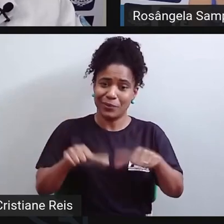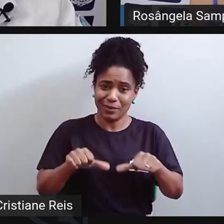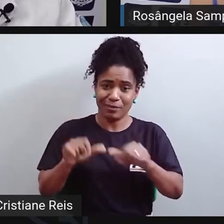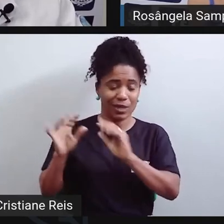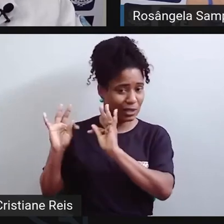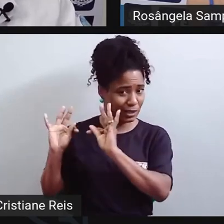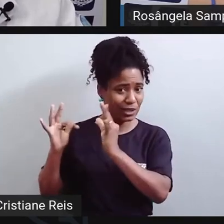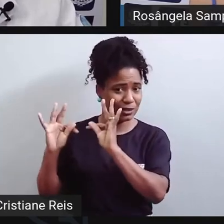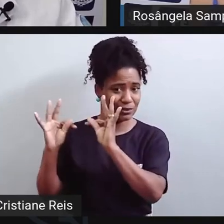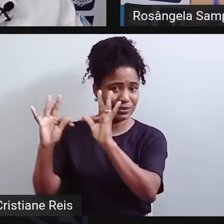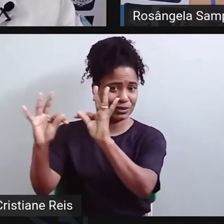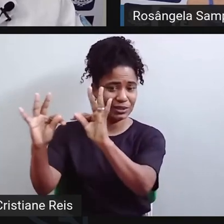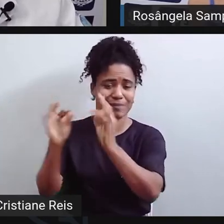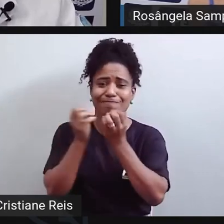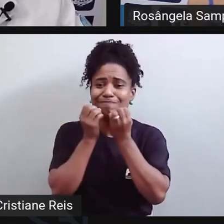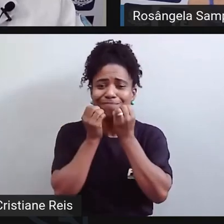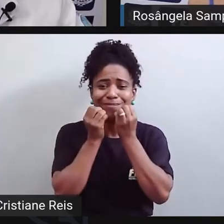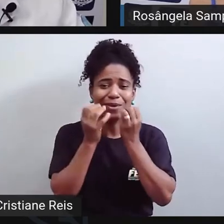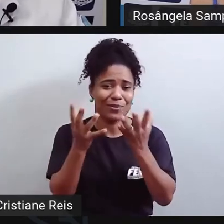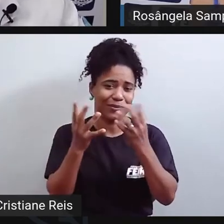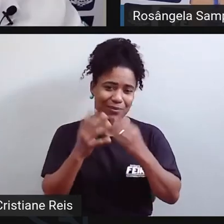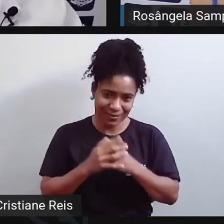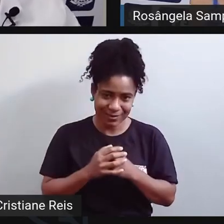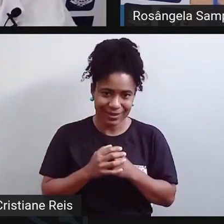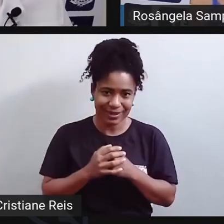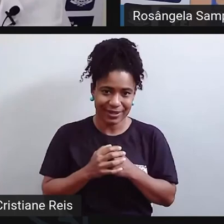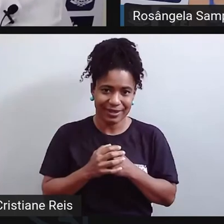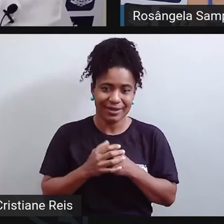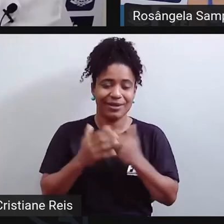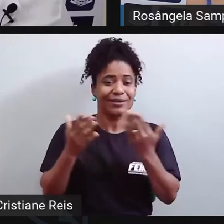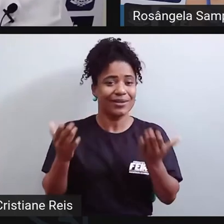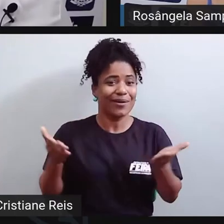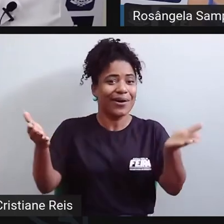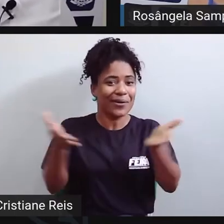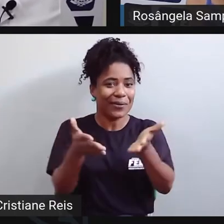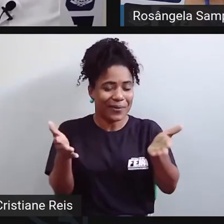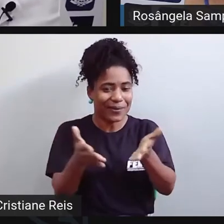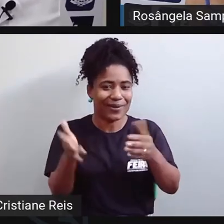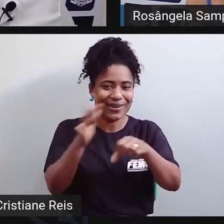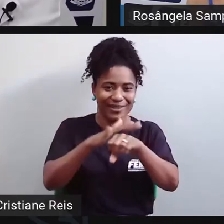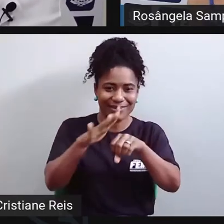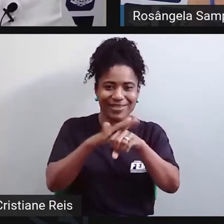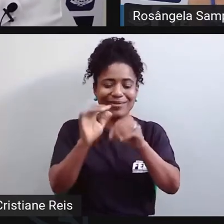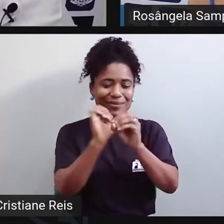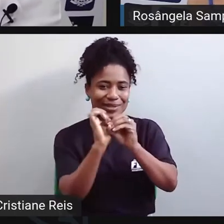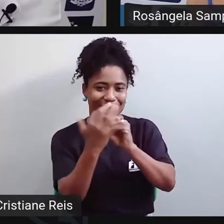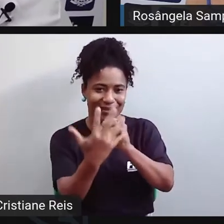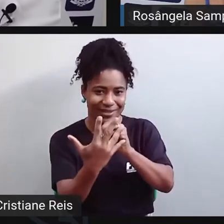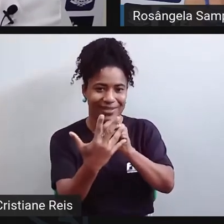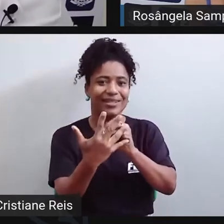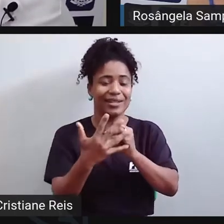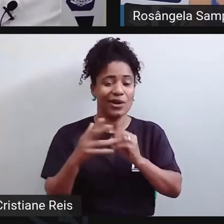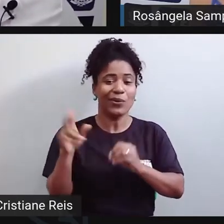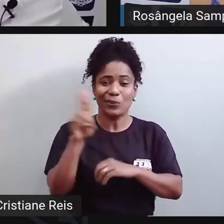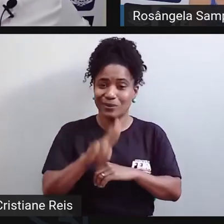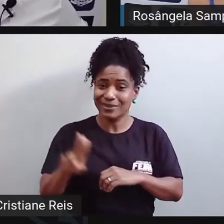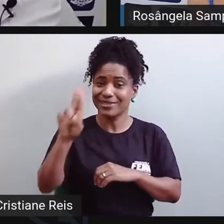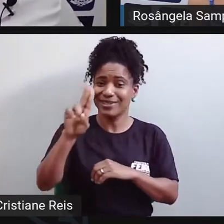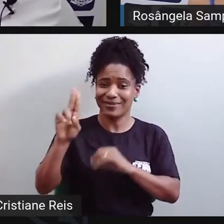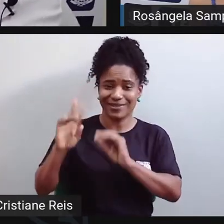A gente usou isso de forma bem favorável agora na pandemia. Fomos